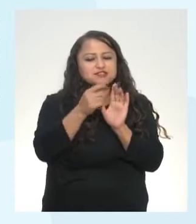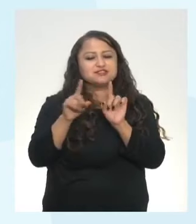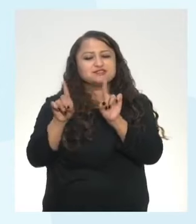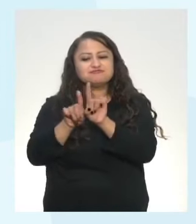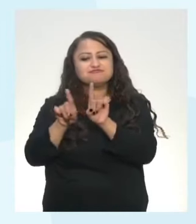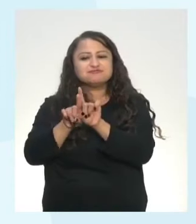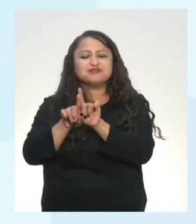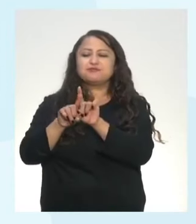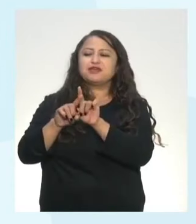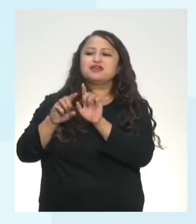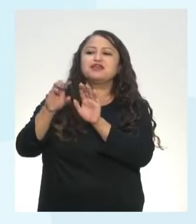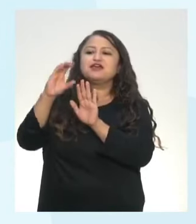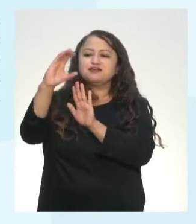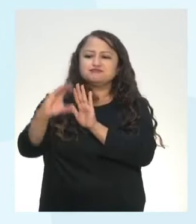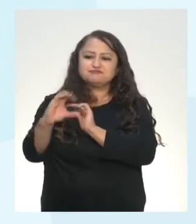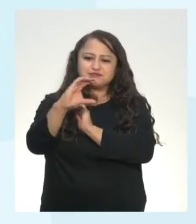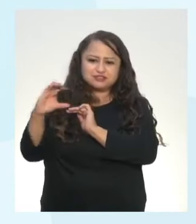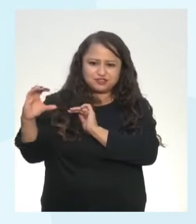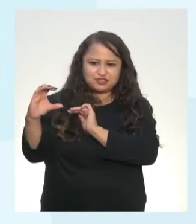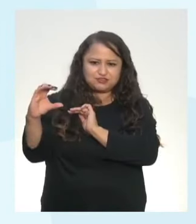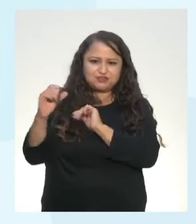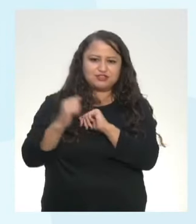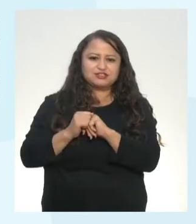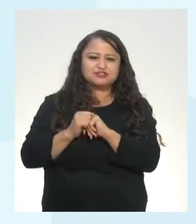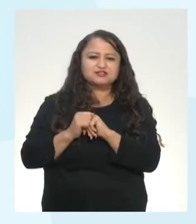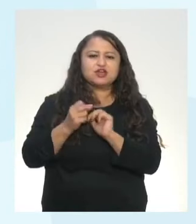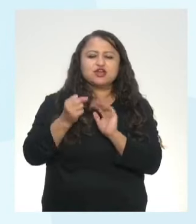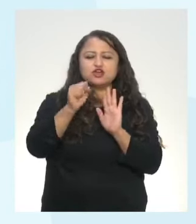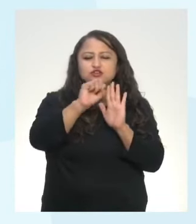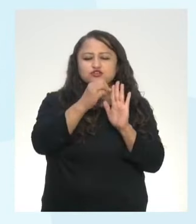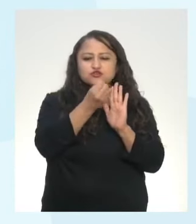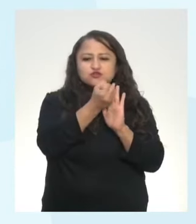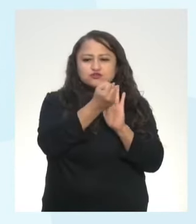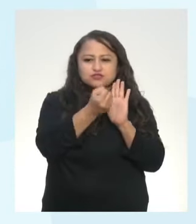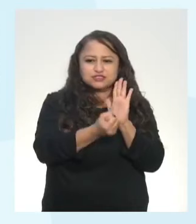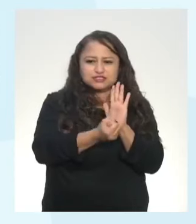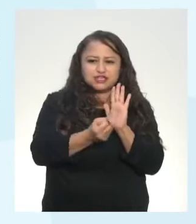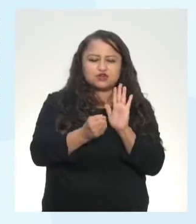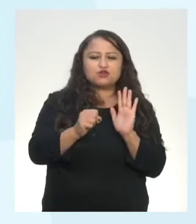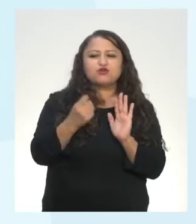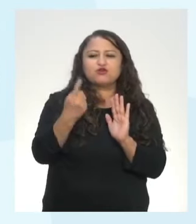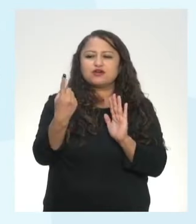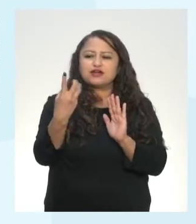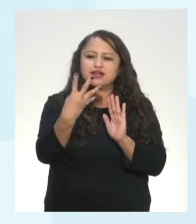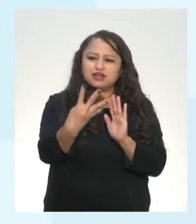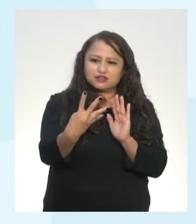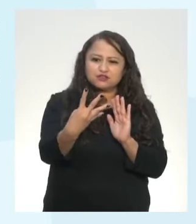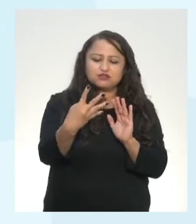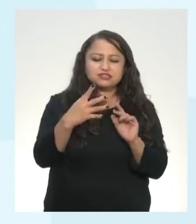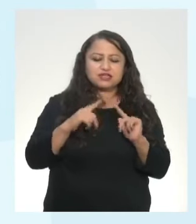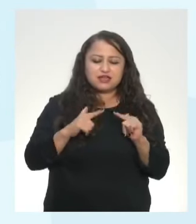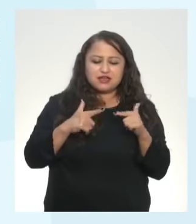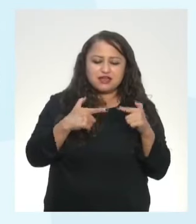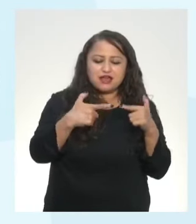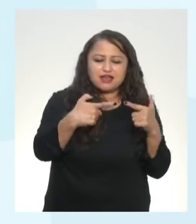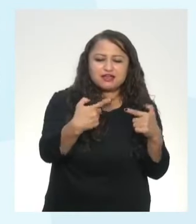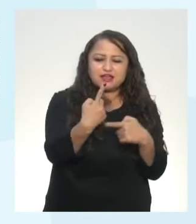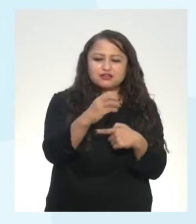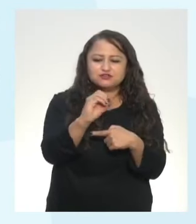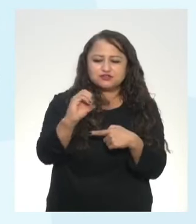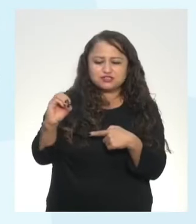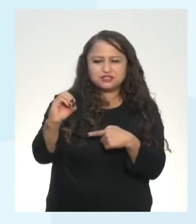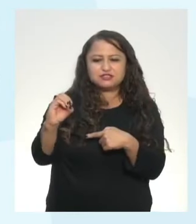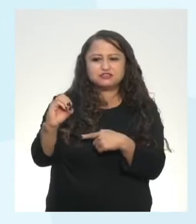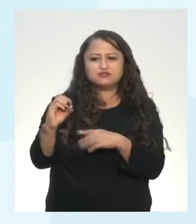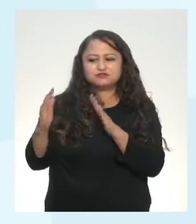Católica, tá? Lá no século XIV ocorre a Guerra dos 100 Anos, que foi de